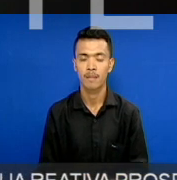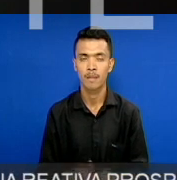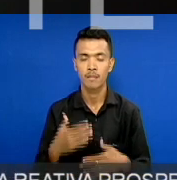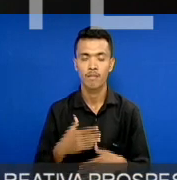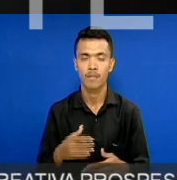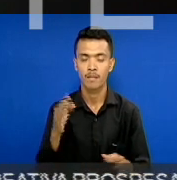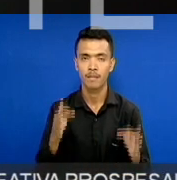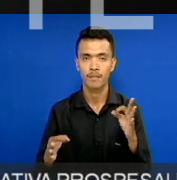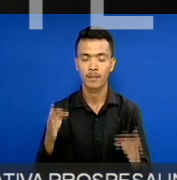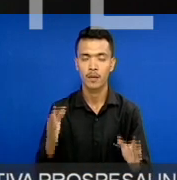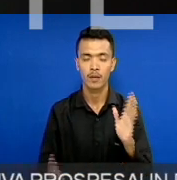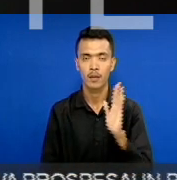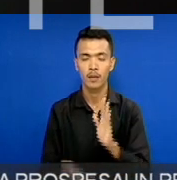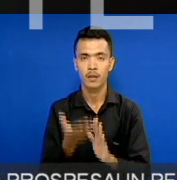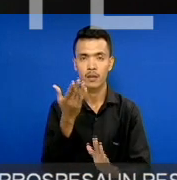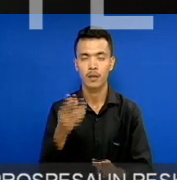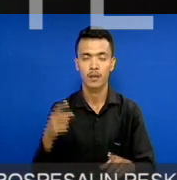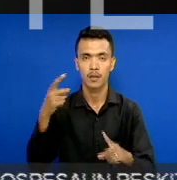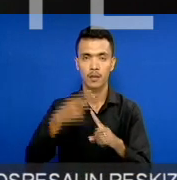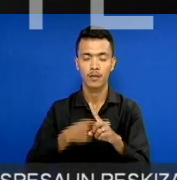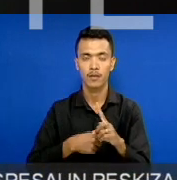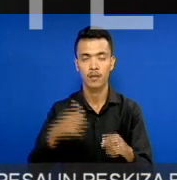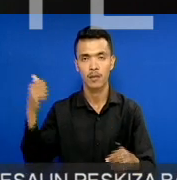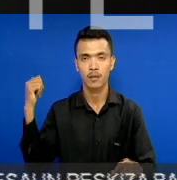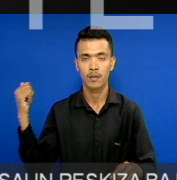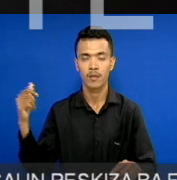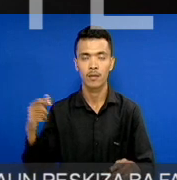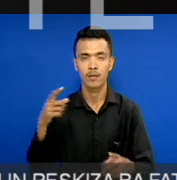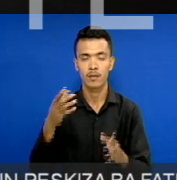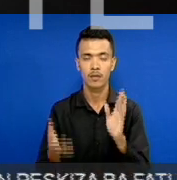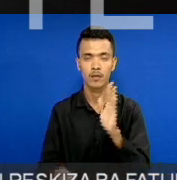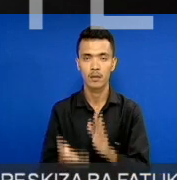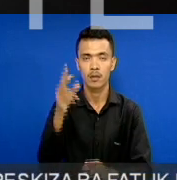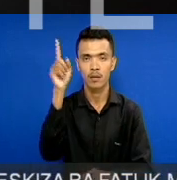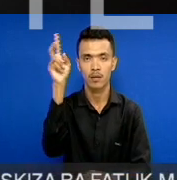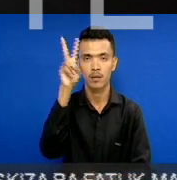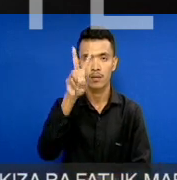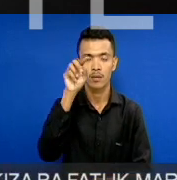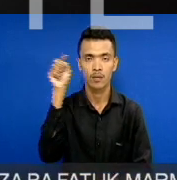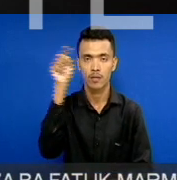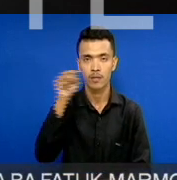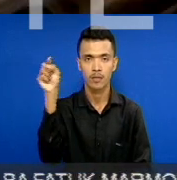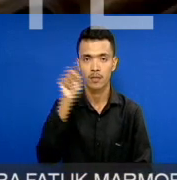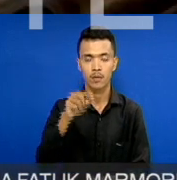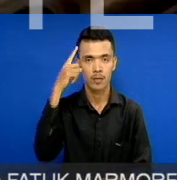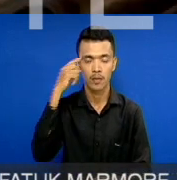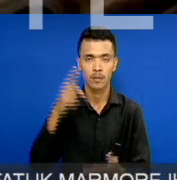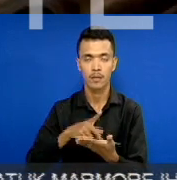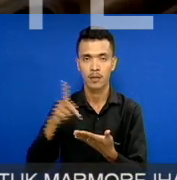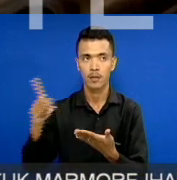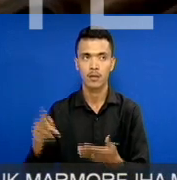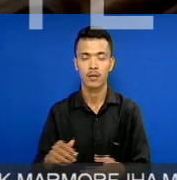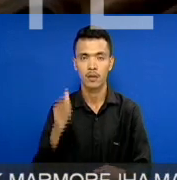tanya saya cerita kompara fulang normal siapa ni ya sendiri ni saya 20% tambah kita sila propinas. Fiskal